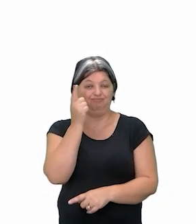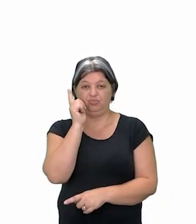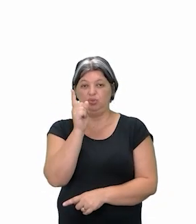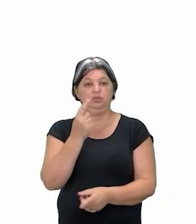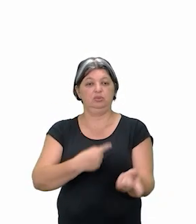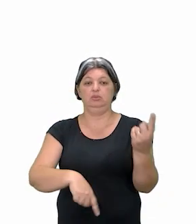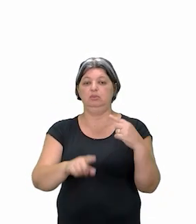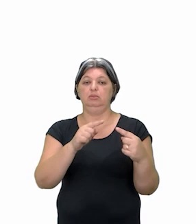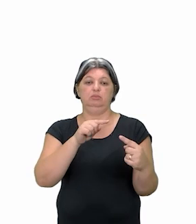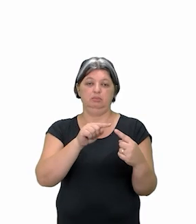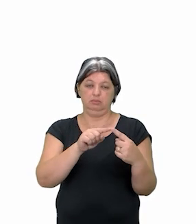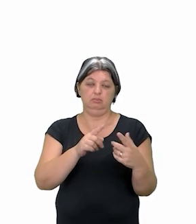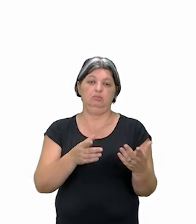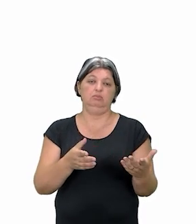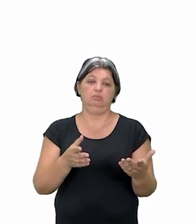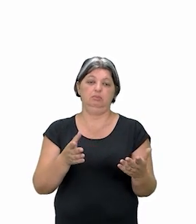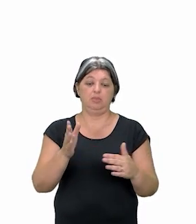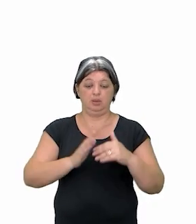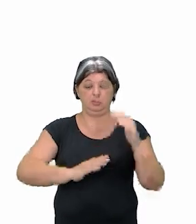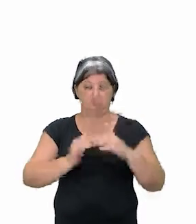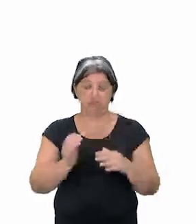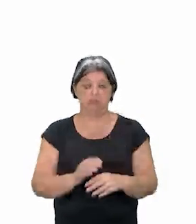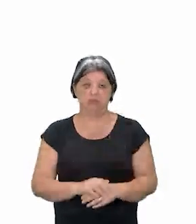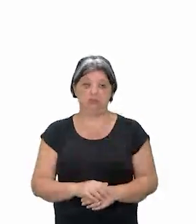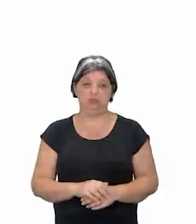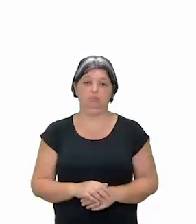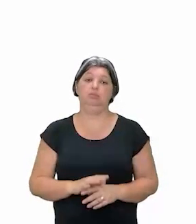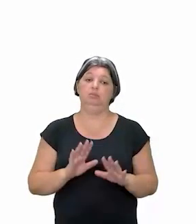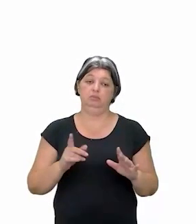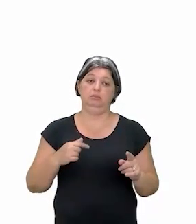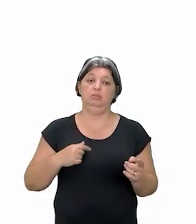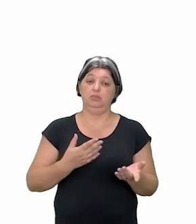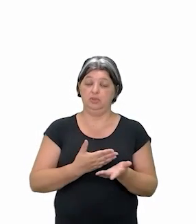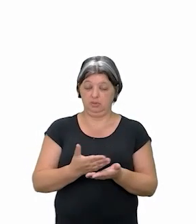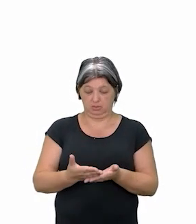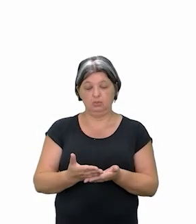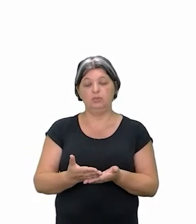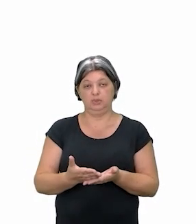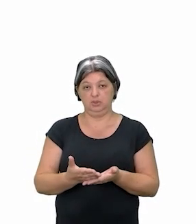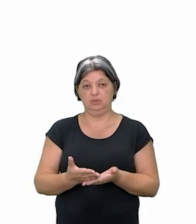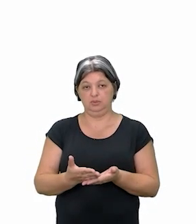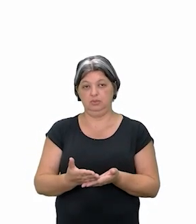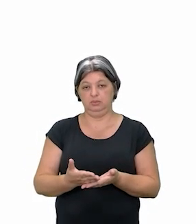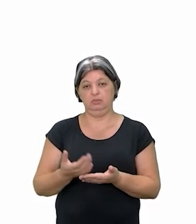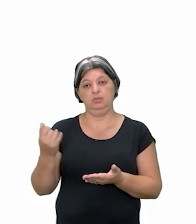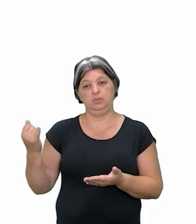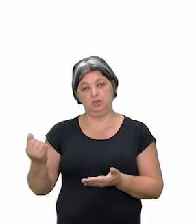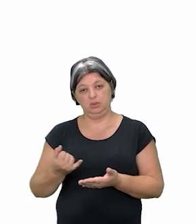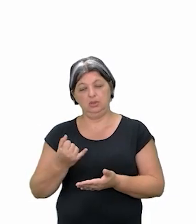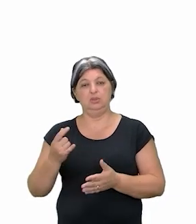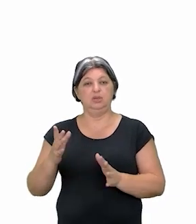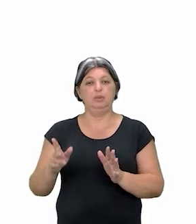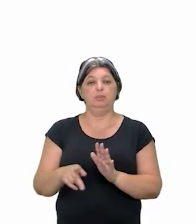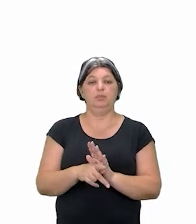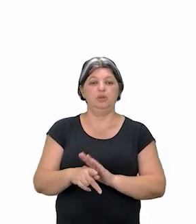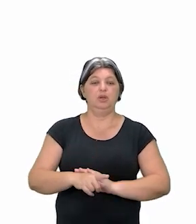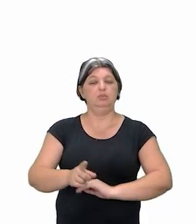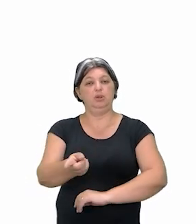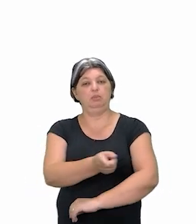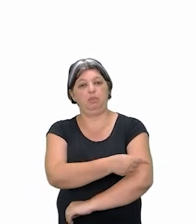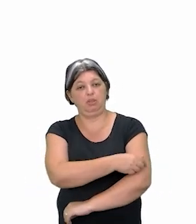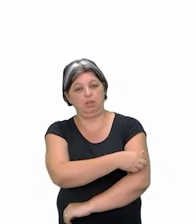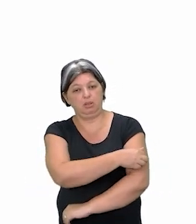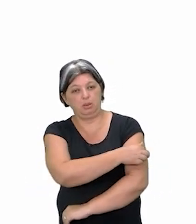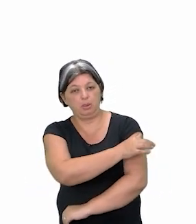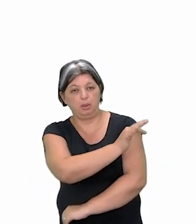lá no ensino médio, com essa habilidade. É muito importante a gente começar logo no início, ensino fundamental, lá no ensino fundamental anos finais,